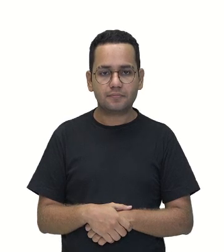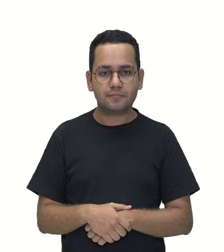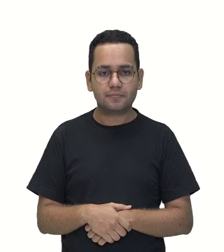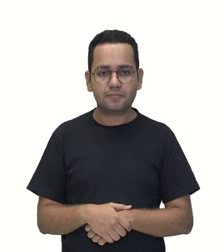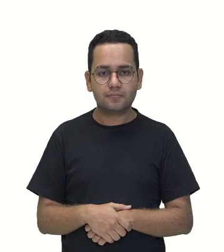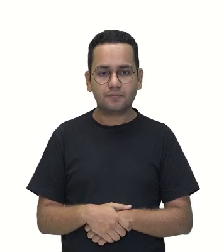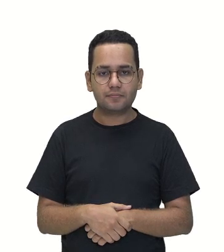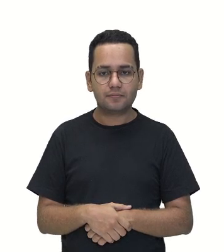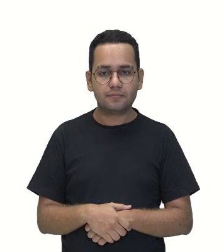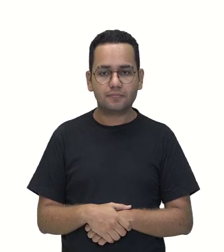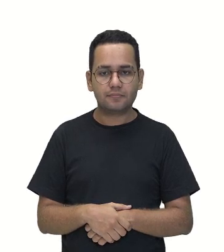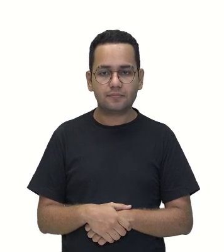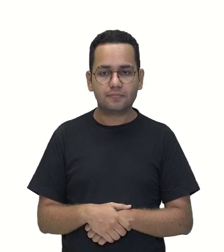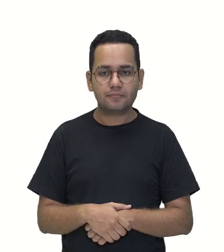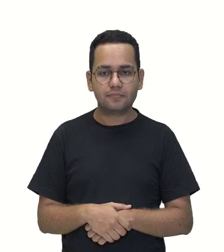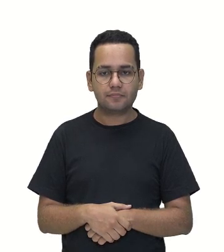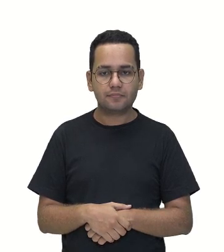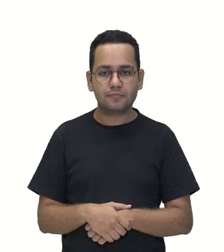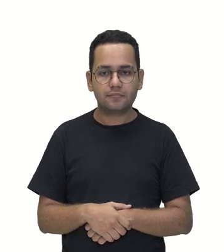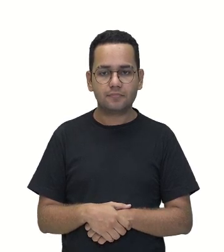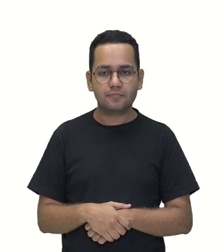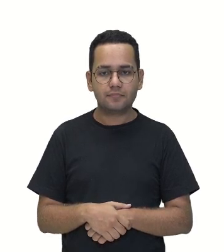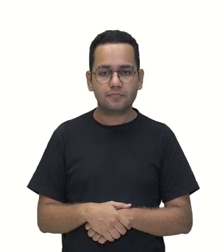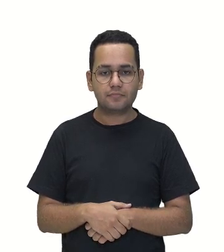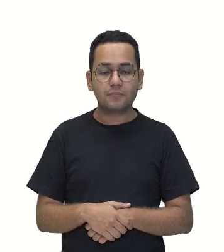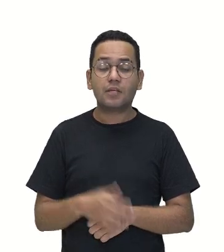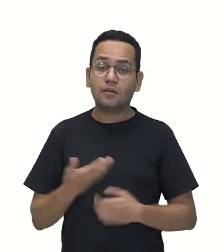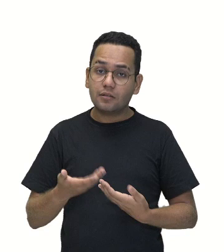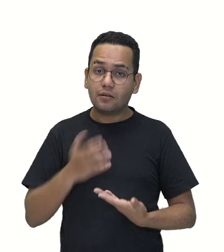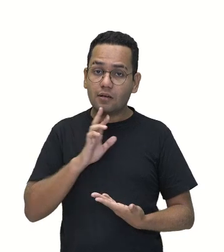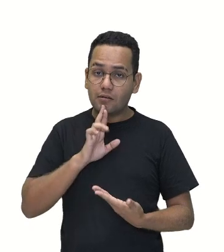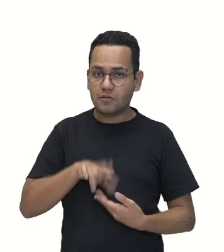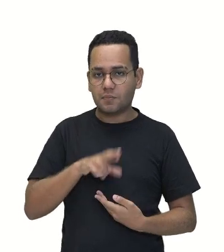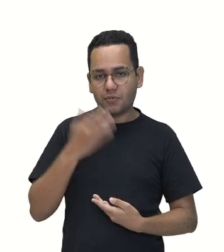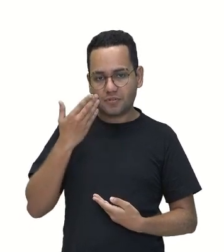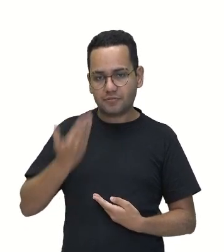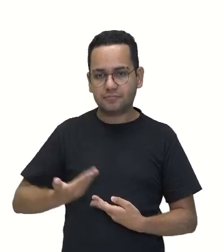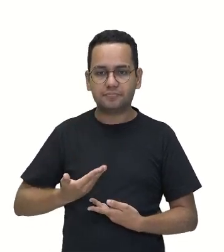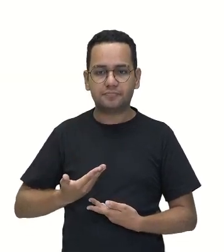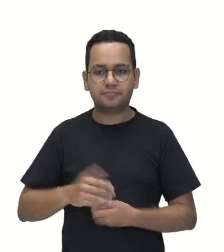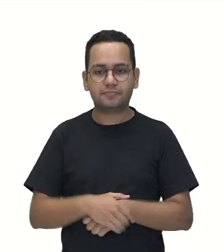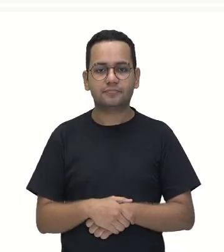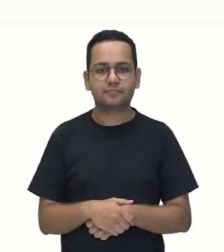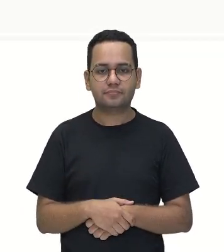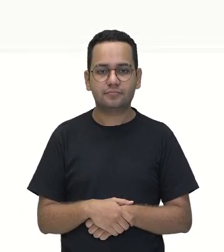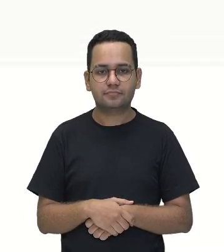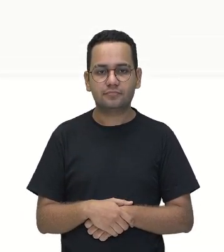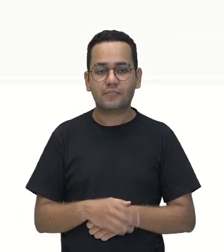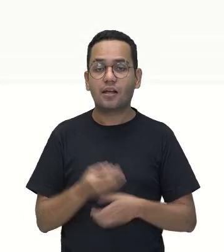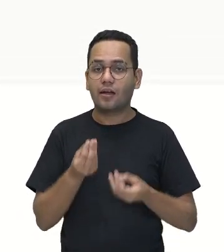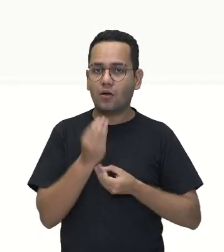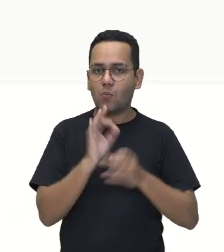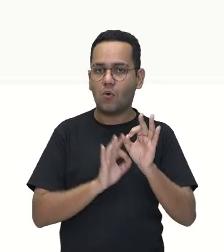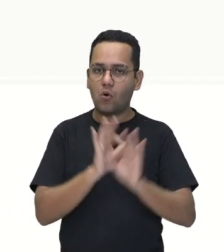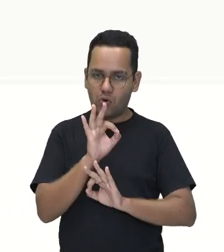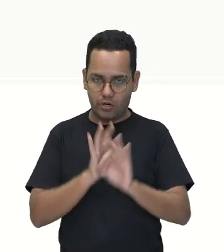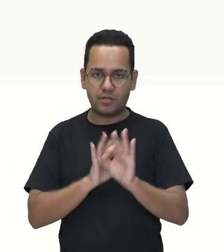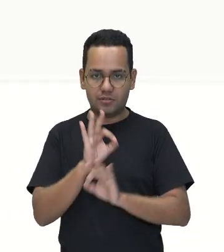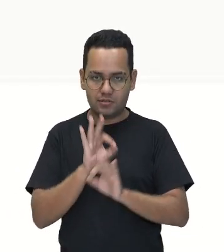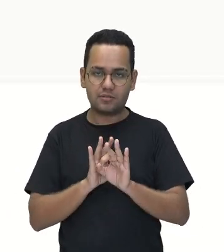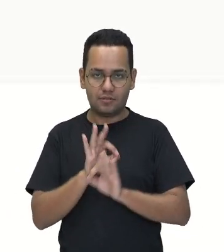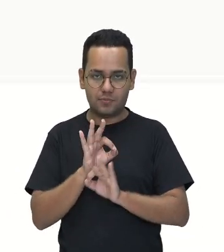X aqui nesse caso é igual a -6 tá aí é assim que a gente vai resolver uma